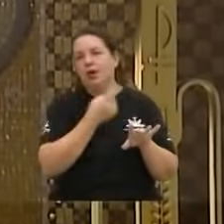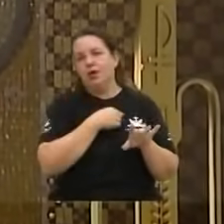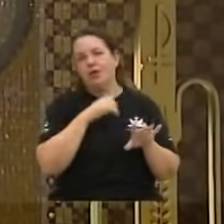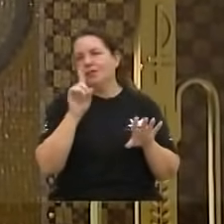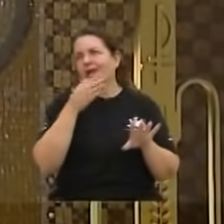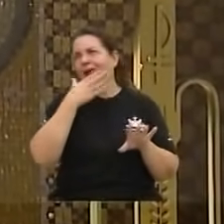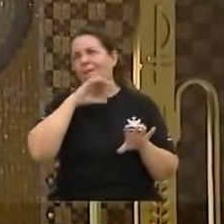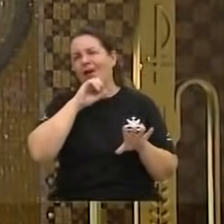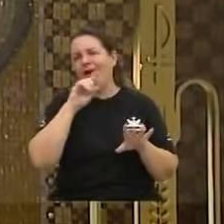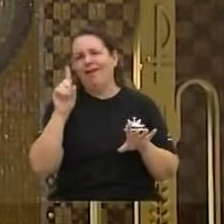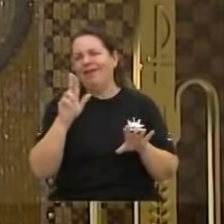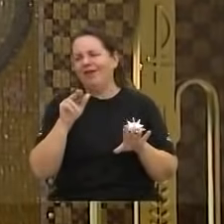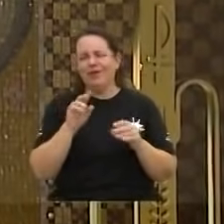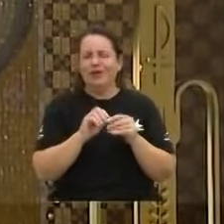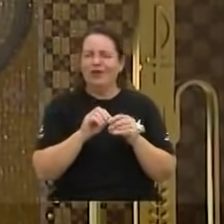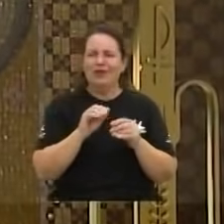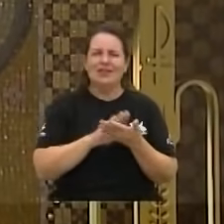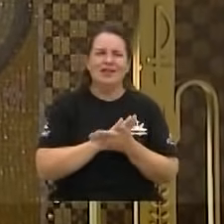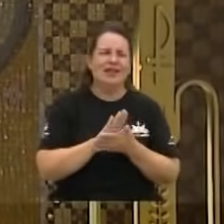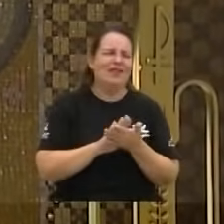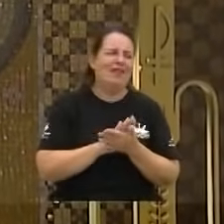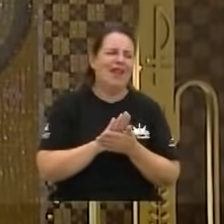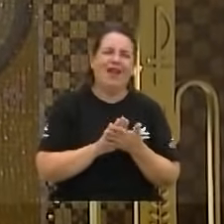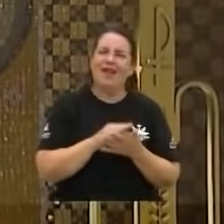Pai, Ele nunca faria isso conosco.